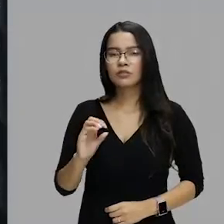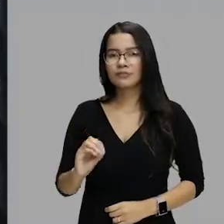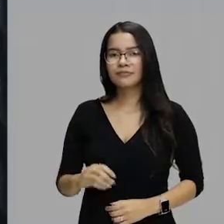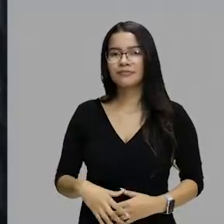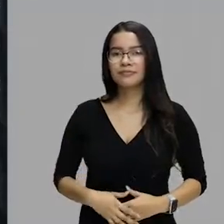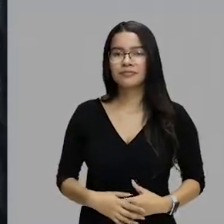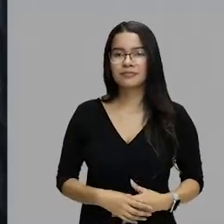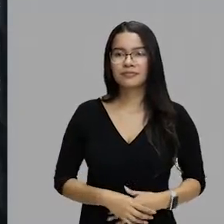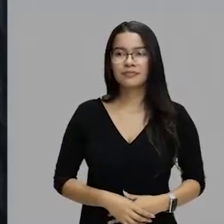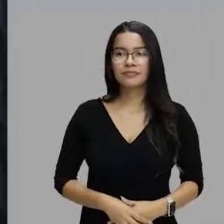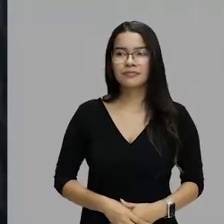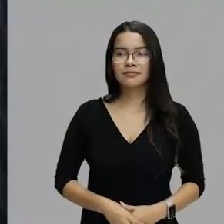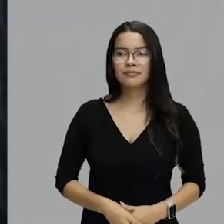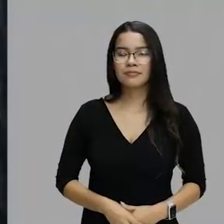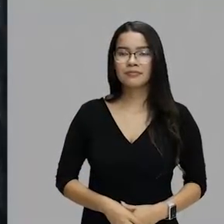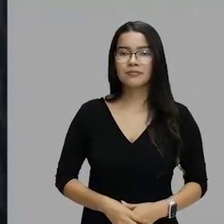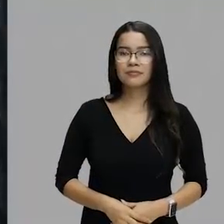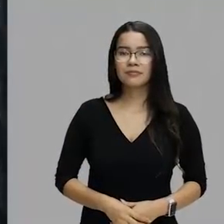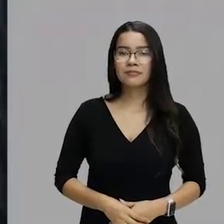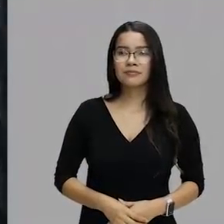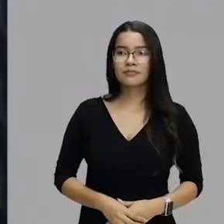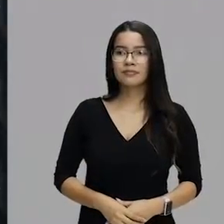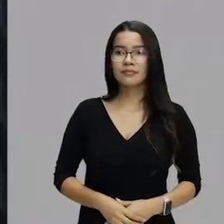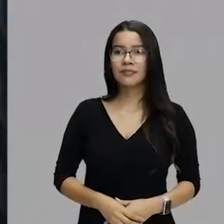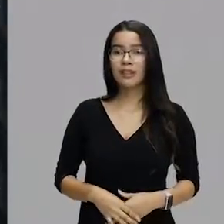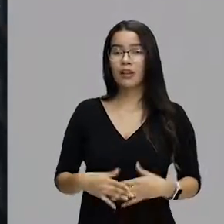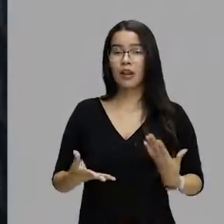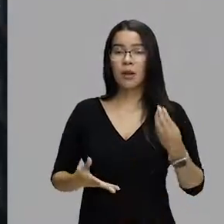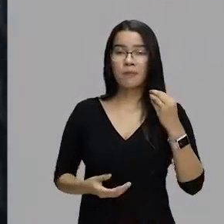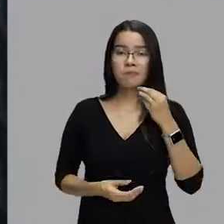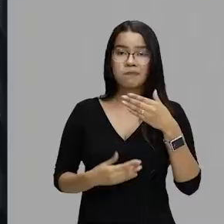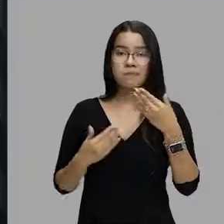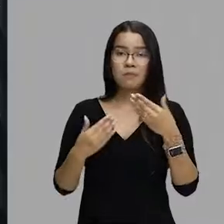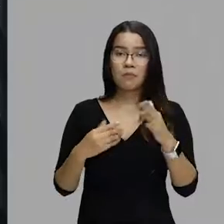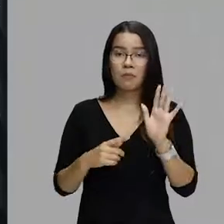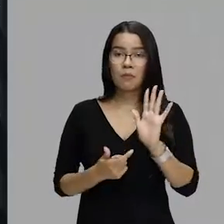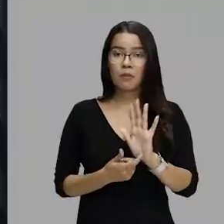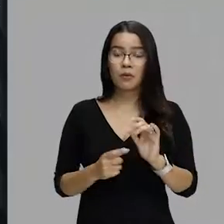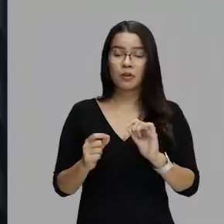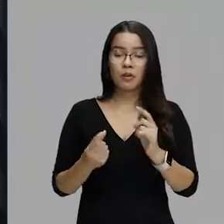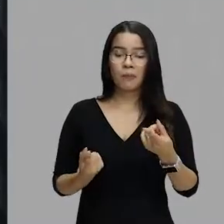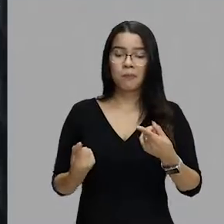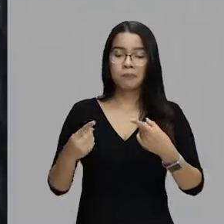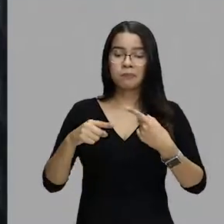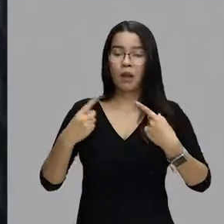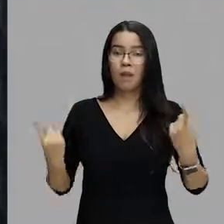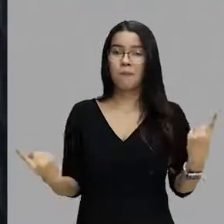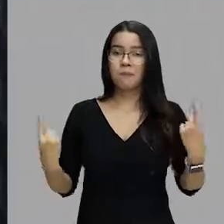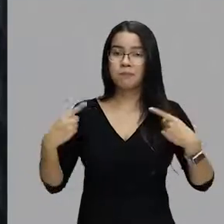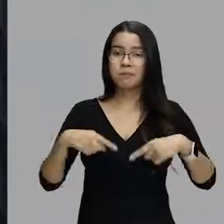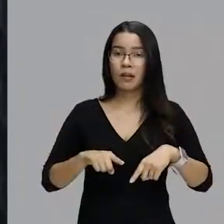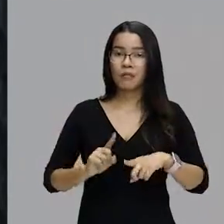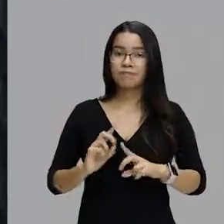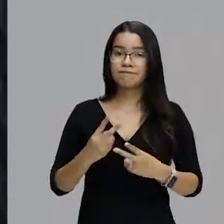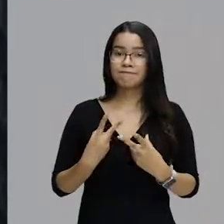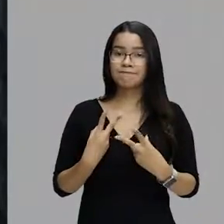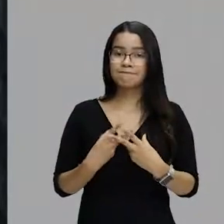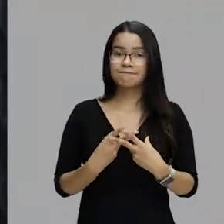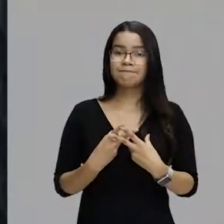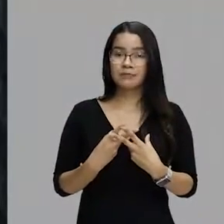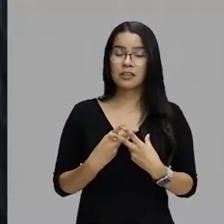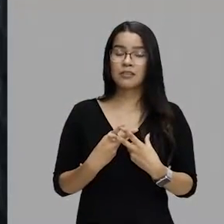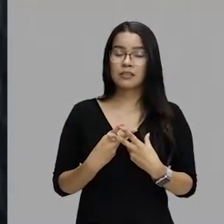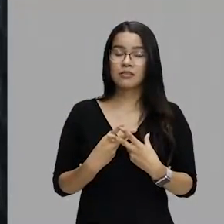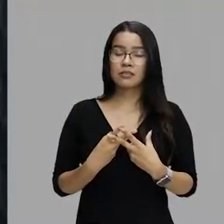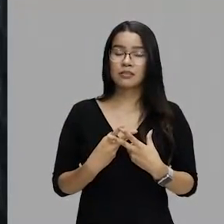revolucionário cubano. No caso, Fidel Castro. Tá? Tanto prova que os opositores foram presos. Tá? Os opositores foram